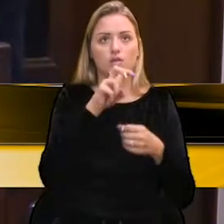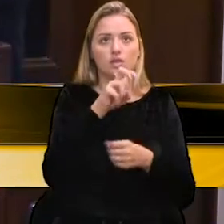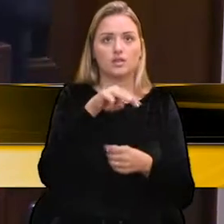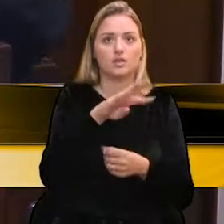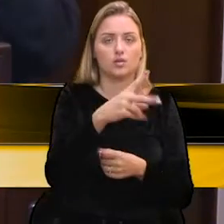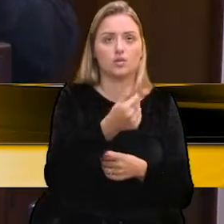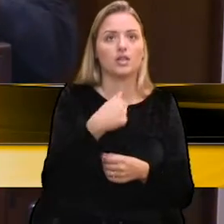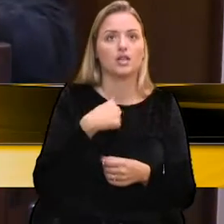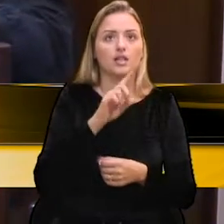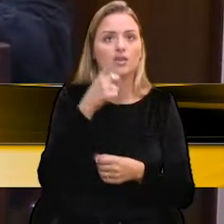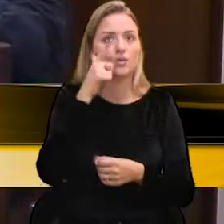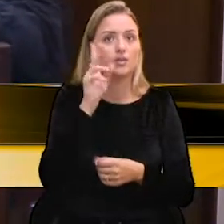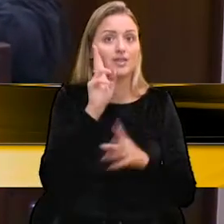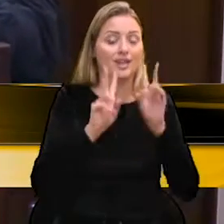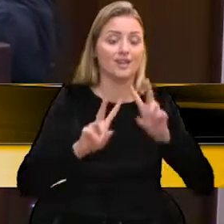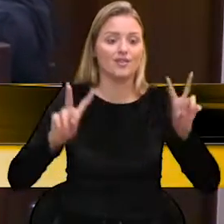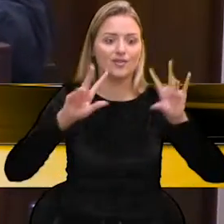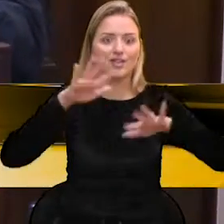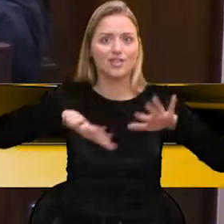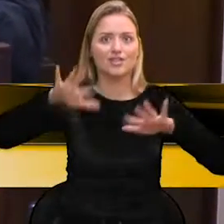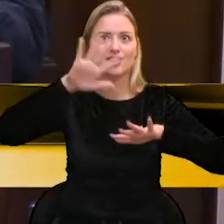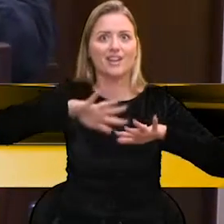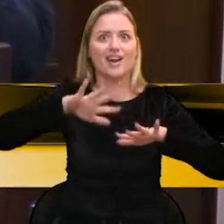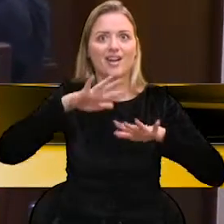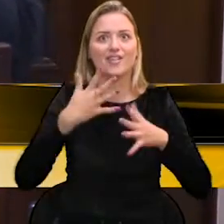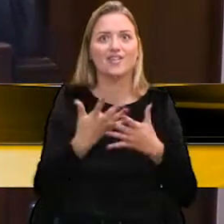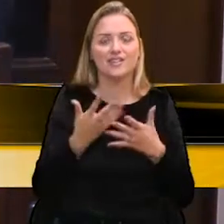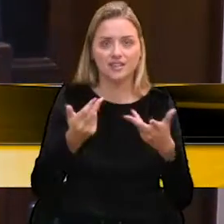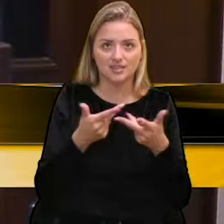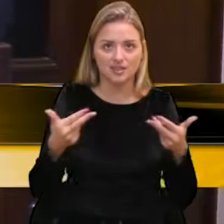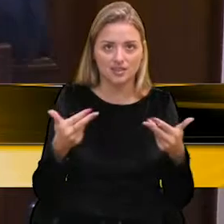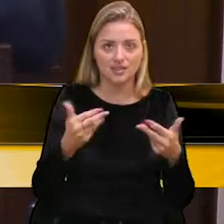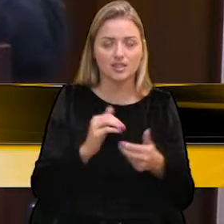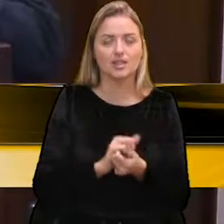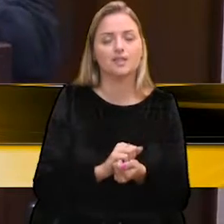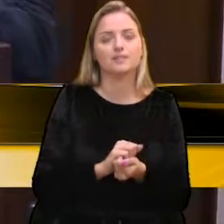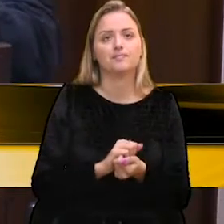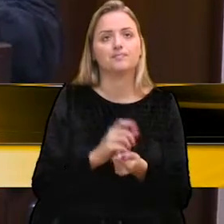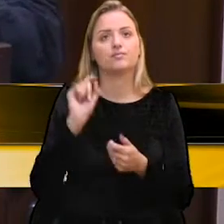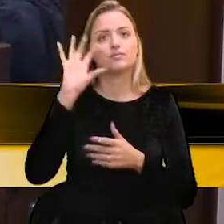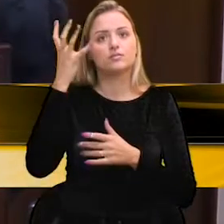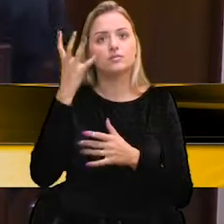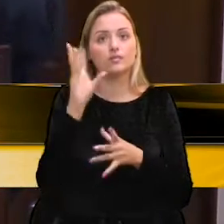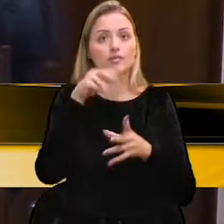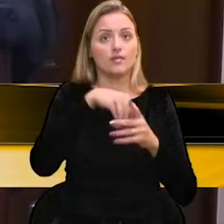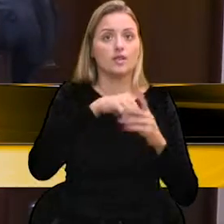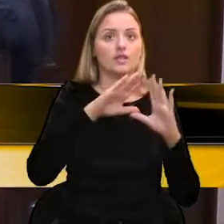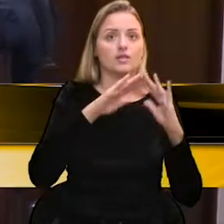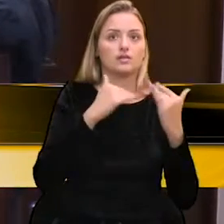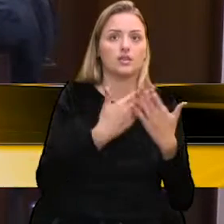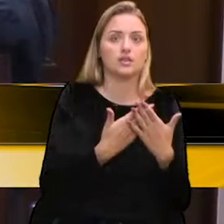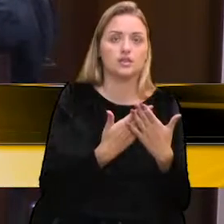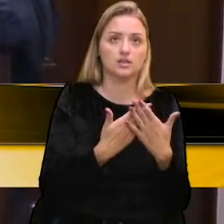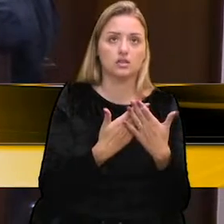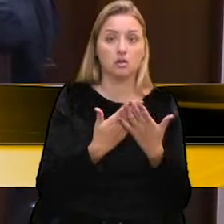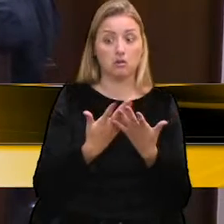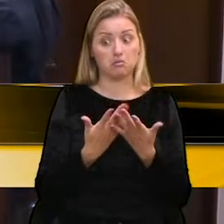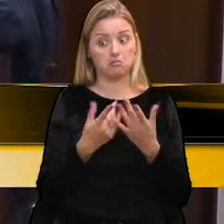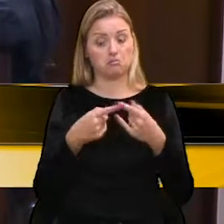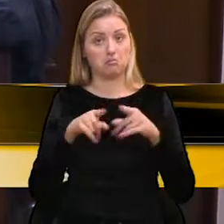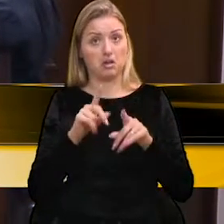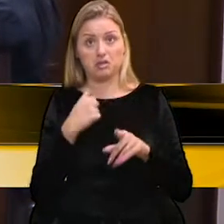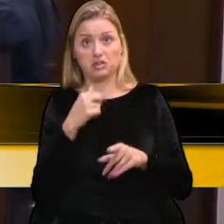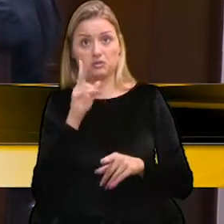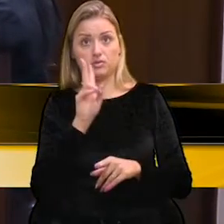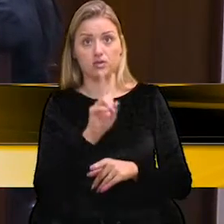uma visão do todo. Né? E isso então vai para as escolas. Me desculpem, mas nós não